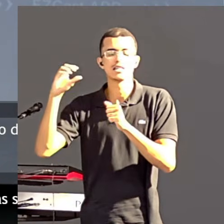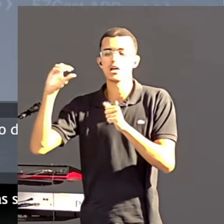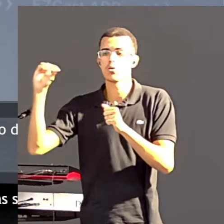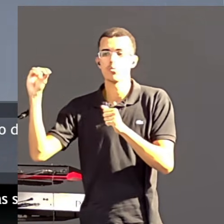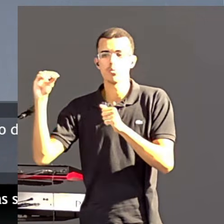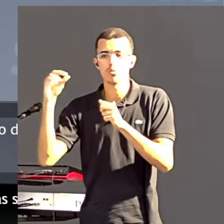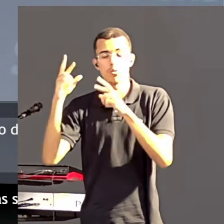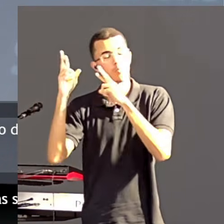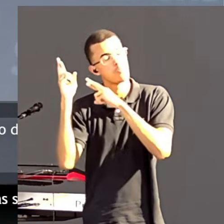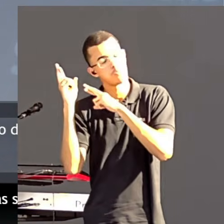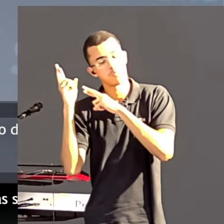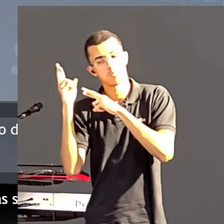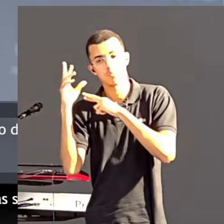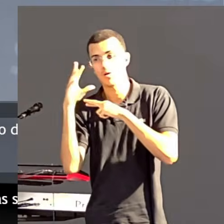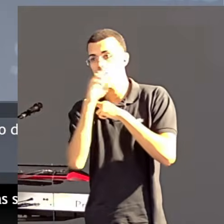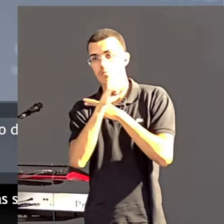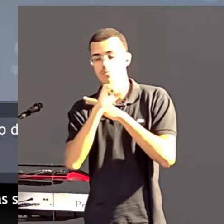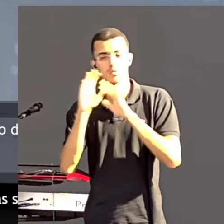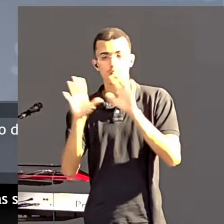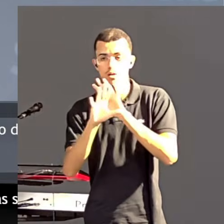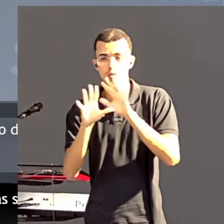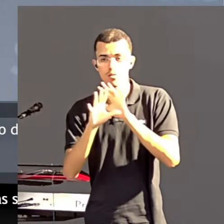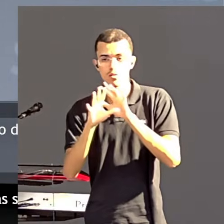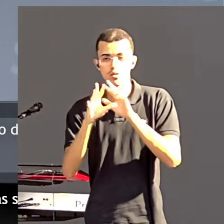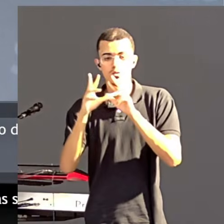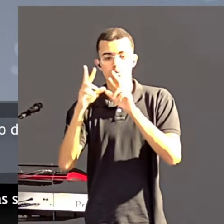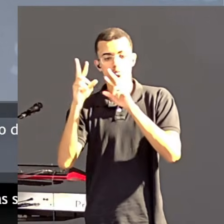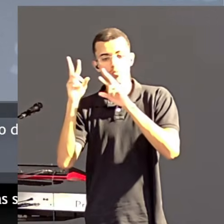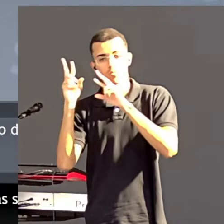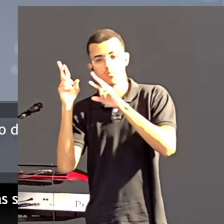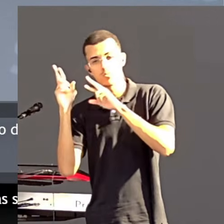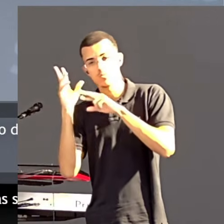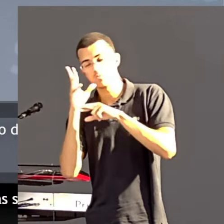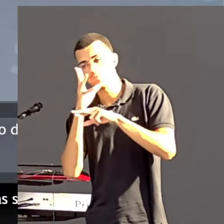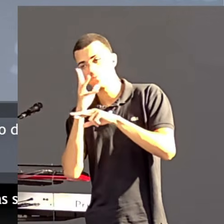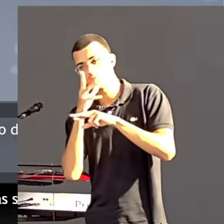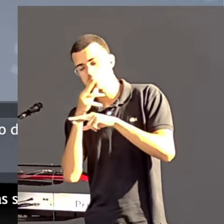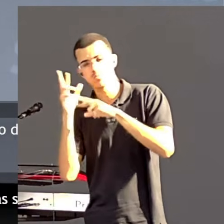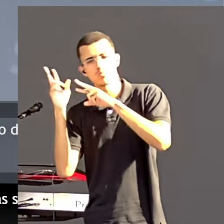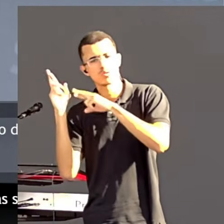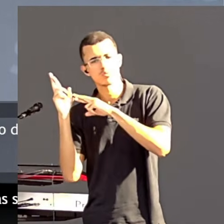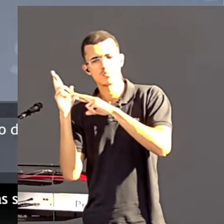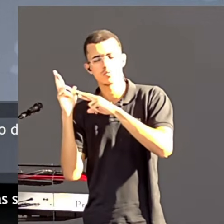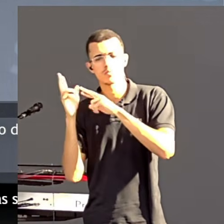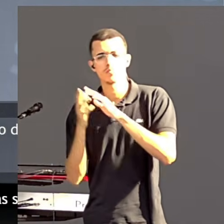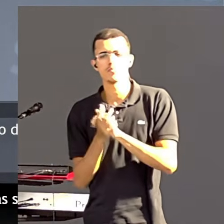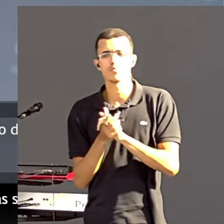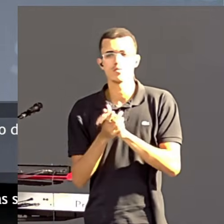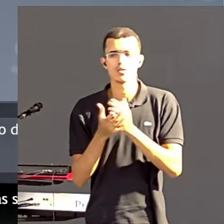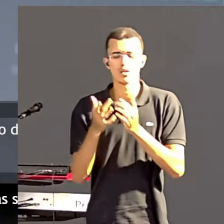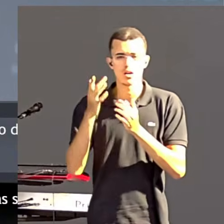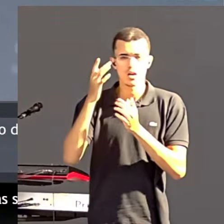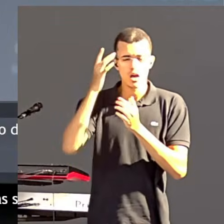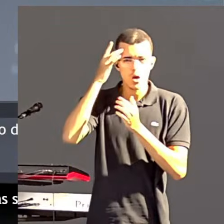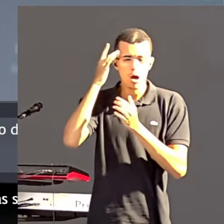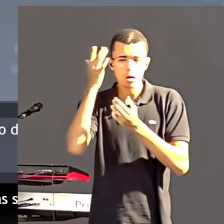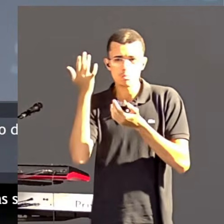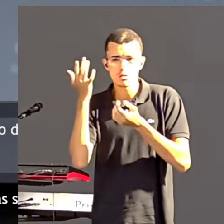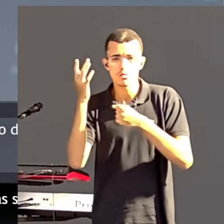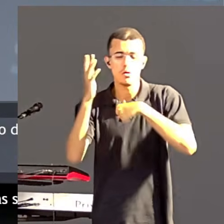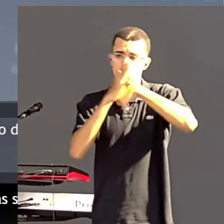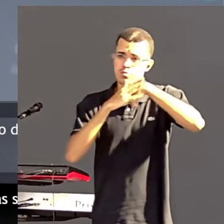gente? Ele foi dormindo no colo dela. Possivelmente ela fazendo